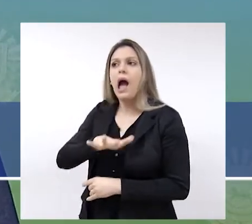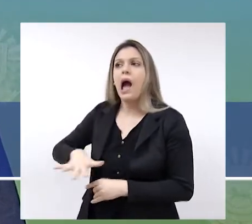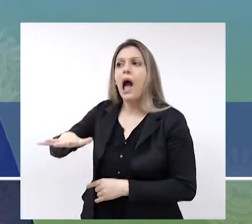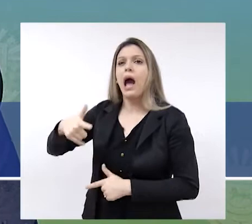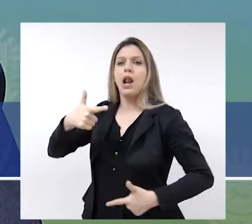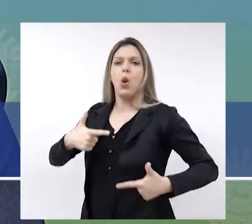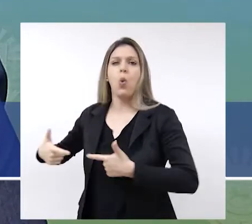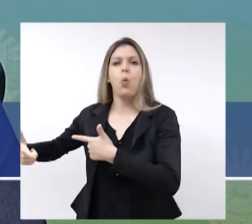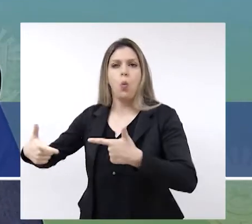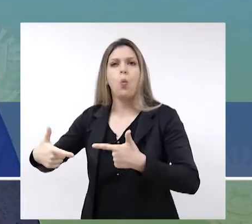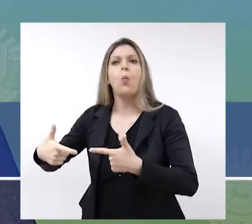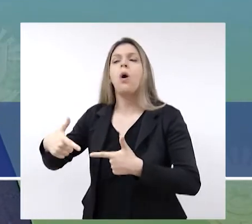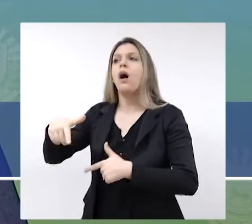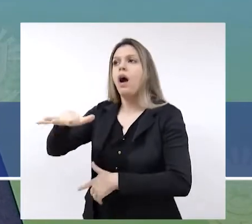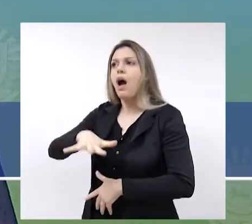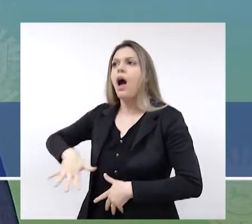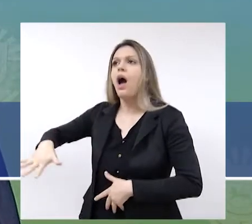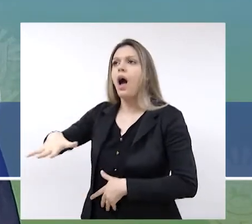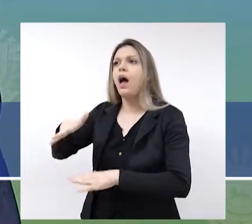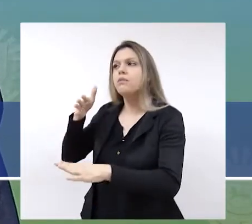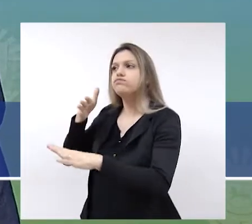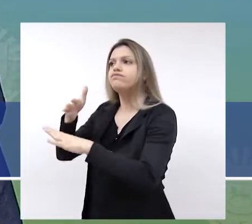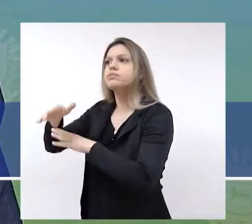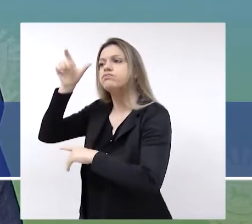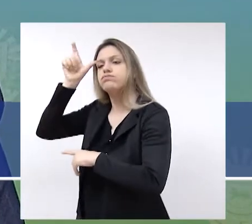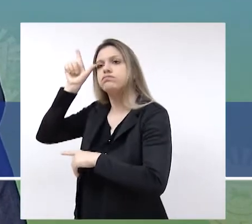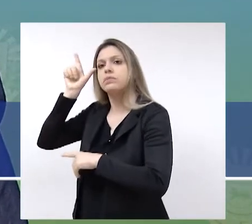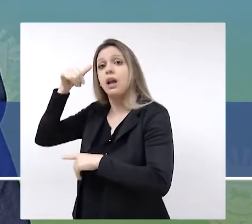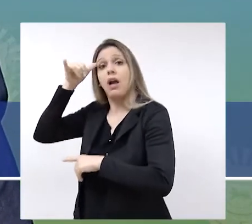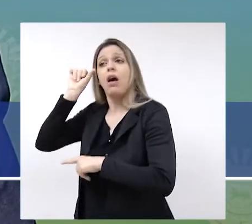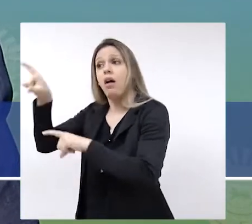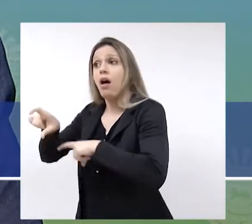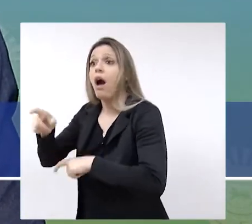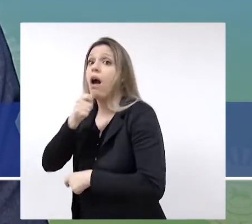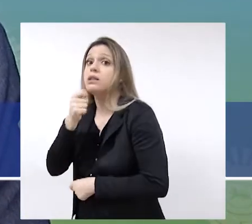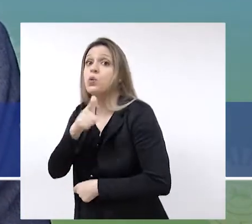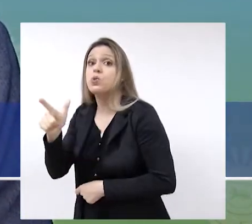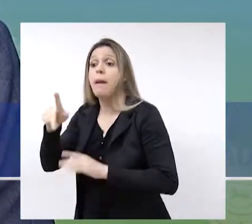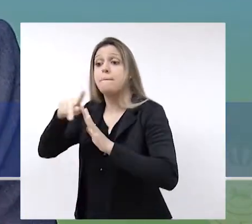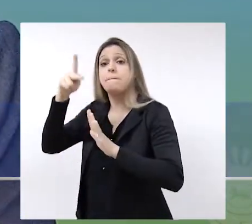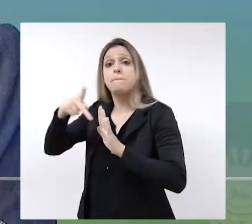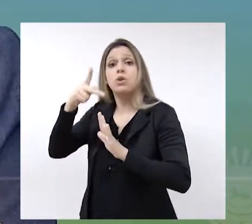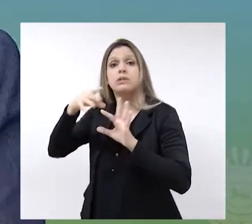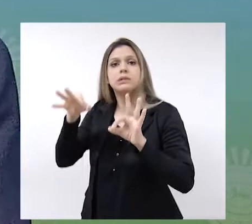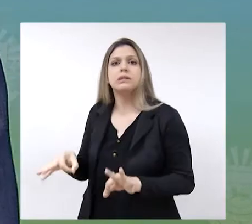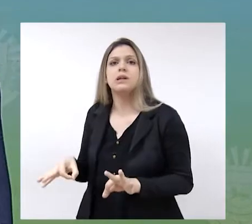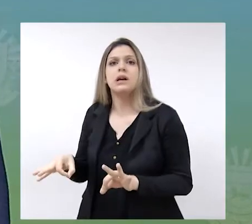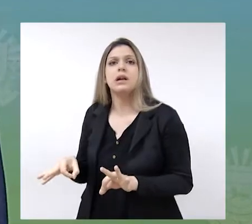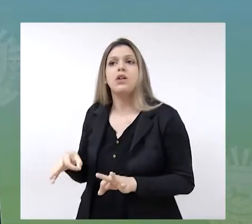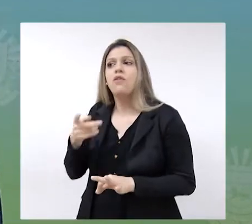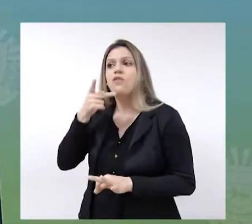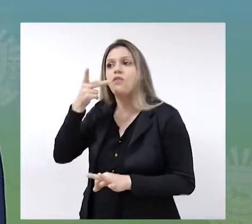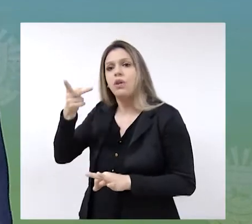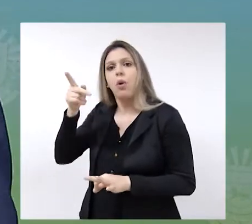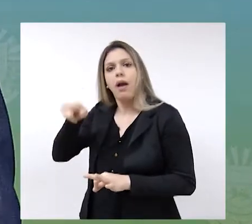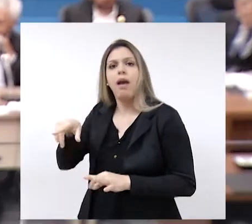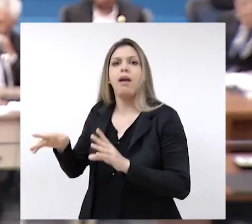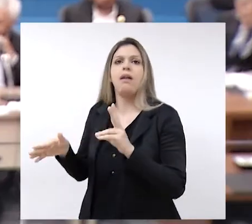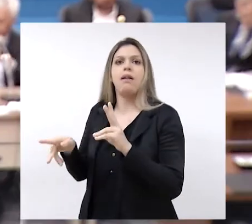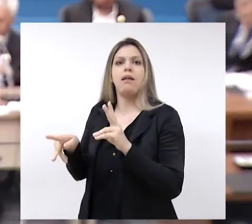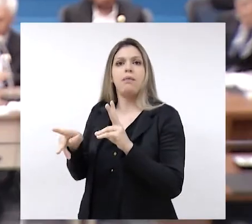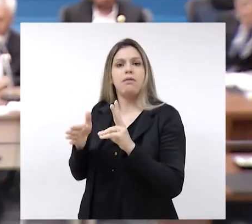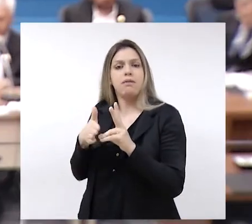estão sob litígio ainda judicial, ou que não tem ainda a portaria declaratória da FUNAI dizendo que aquela terra é